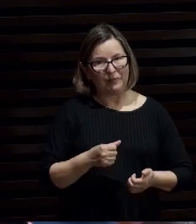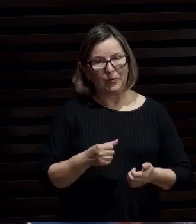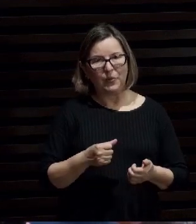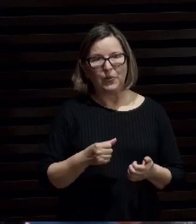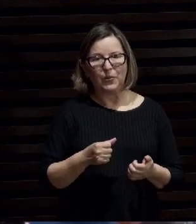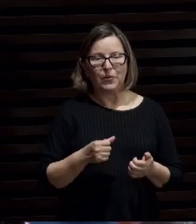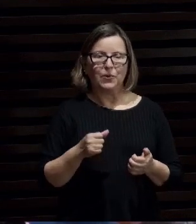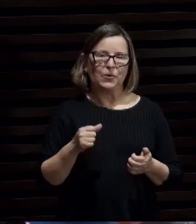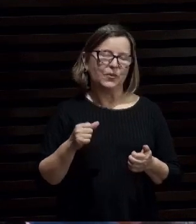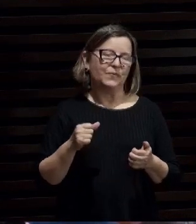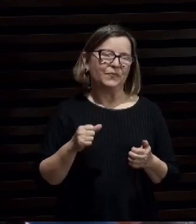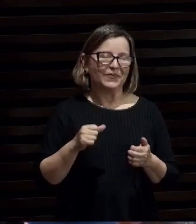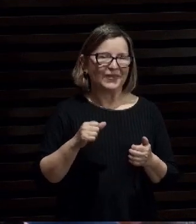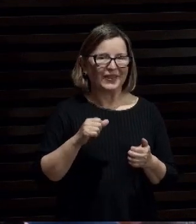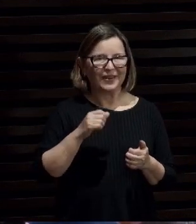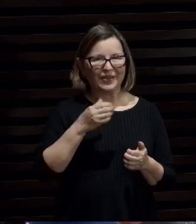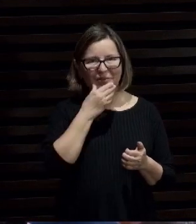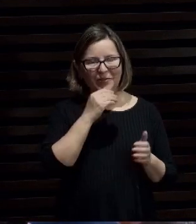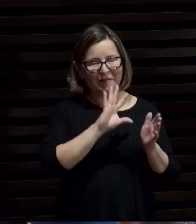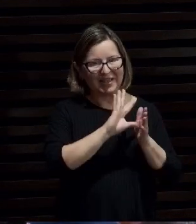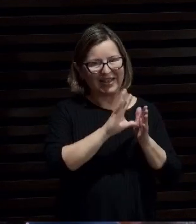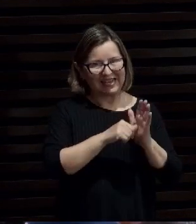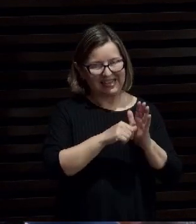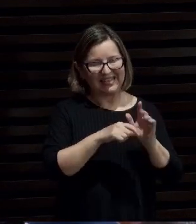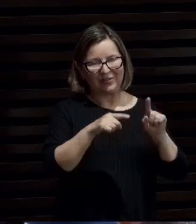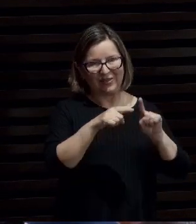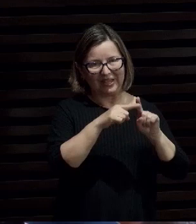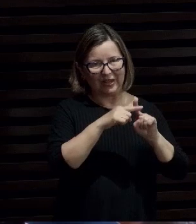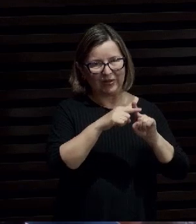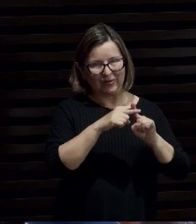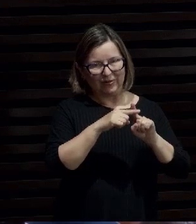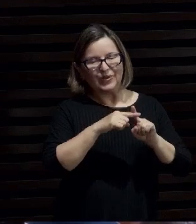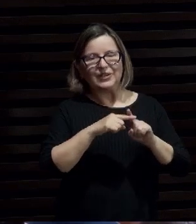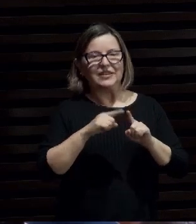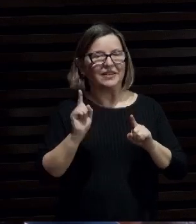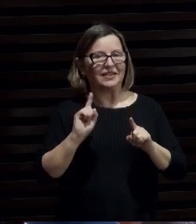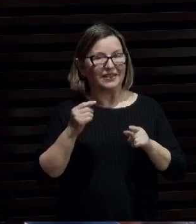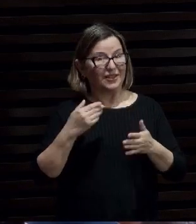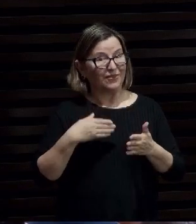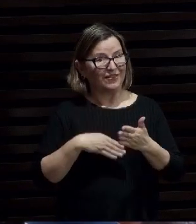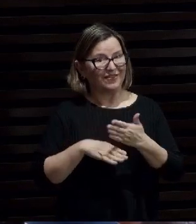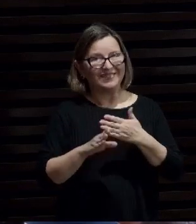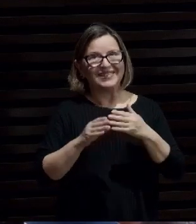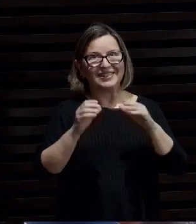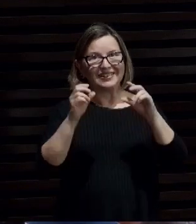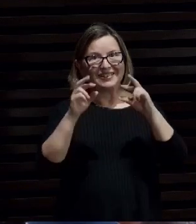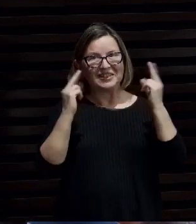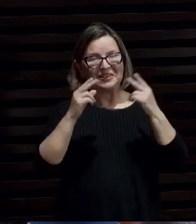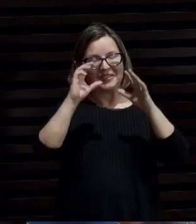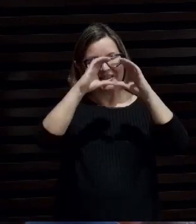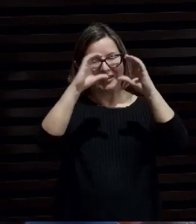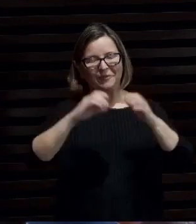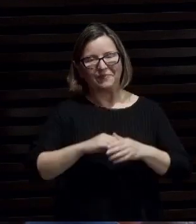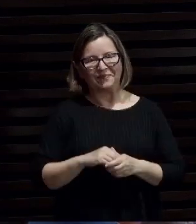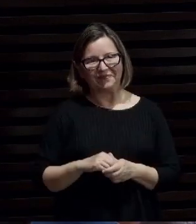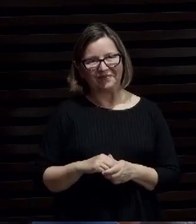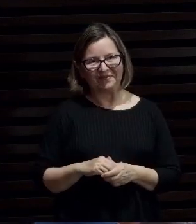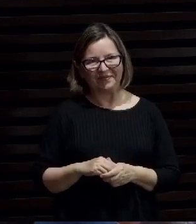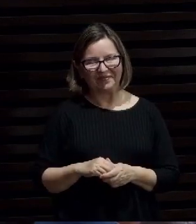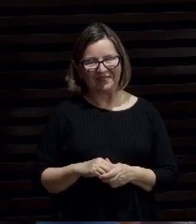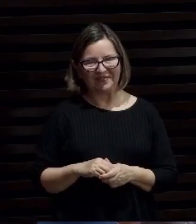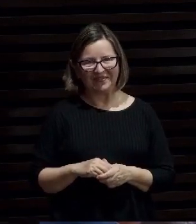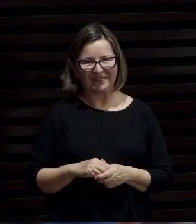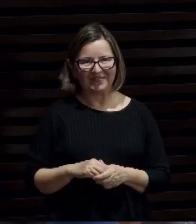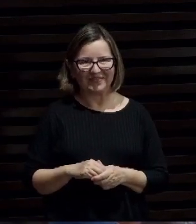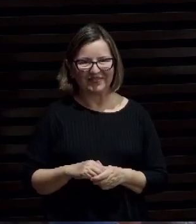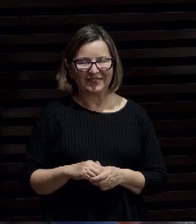Nós não vamos lá, mas depois você veja, em Efésios 5, 26, a Bíblia chama a palavra de Deus de água. Então,